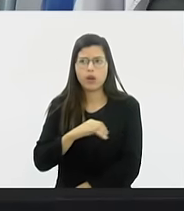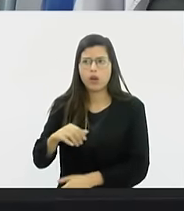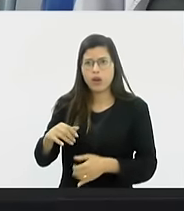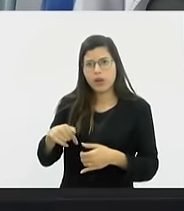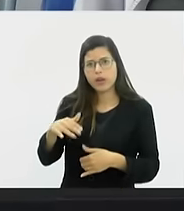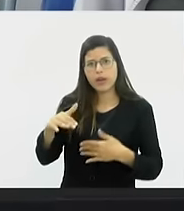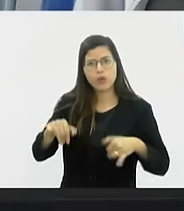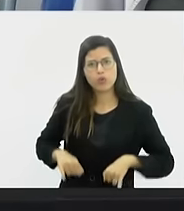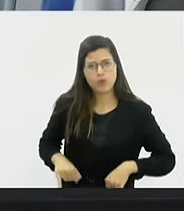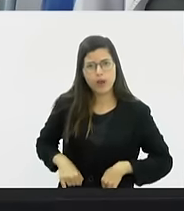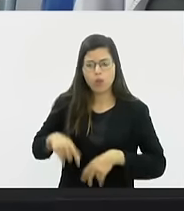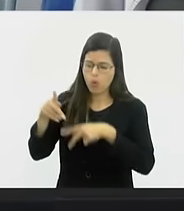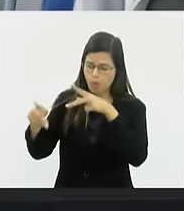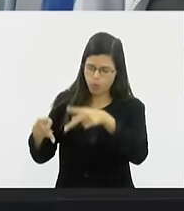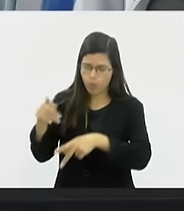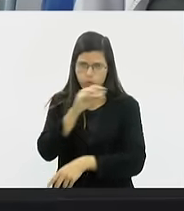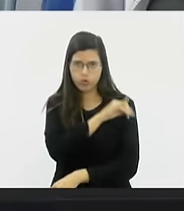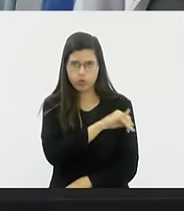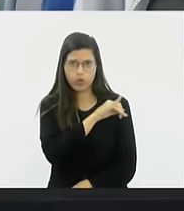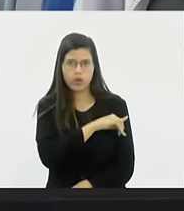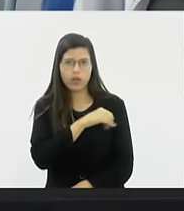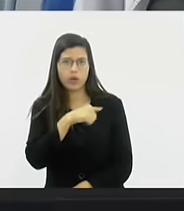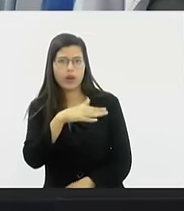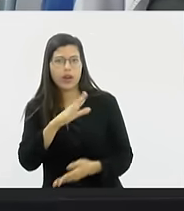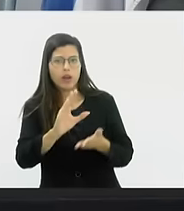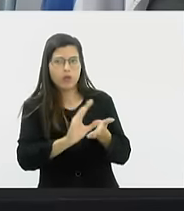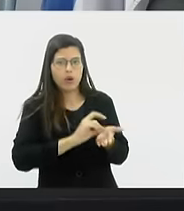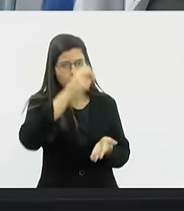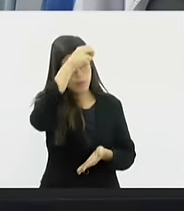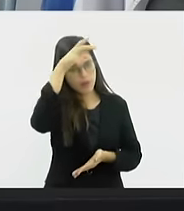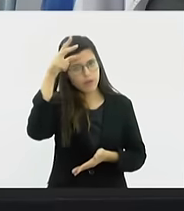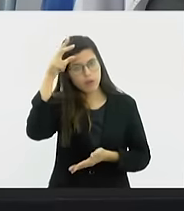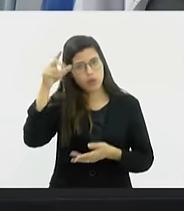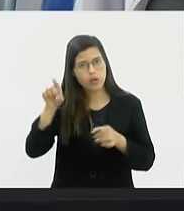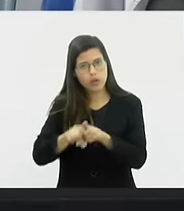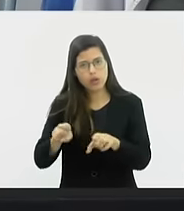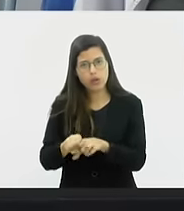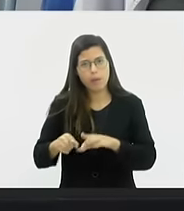é a população do Rio de Janeiro. Quem está lucrando são as prefeituras e a máfia do reboque.